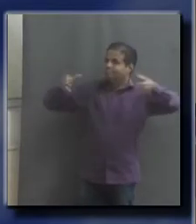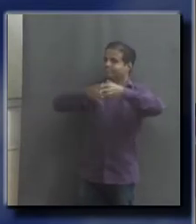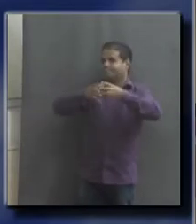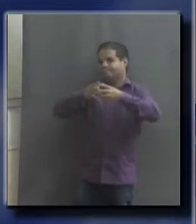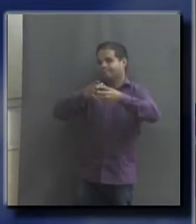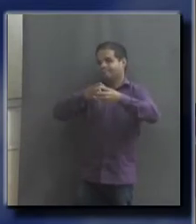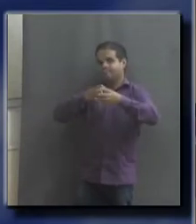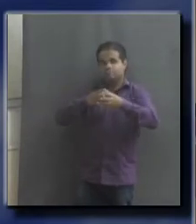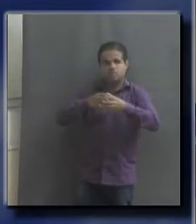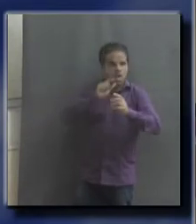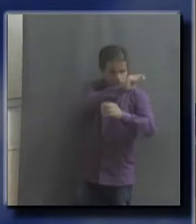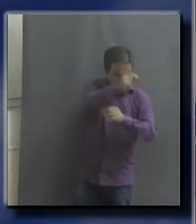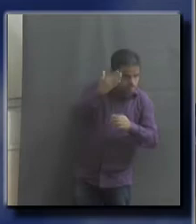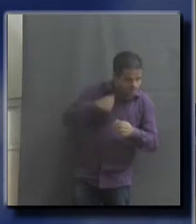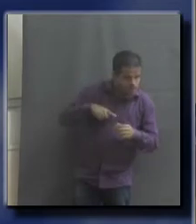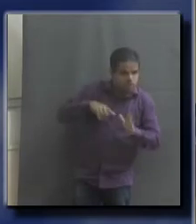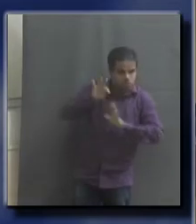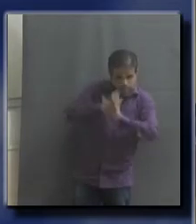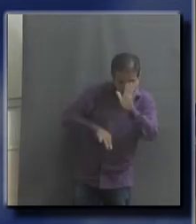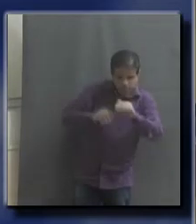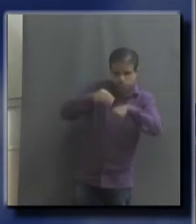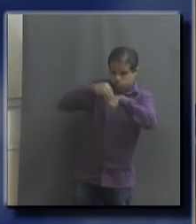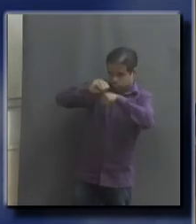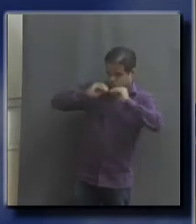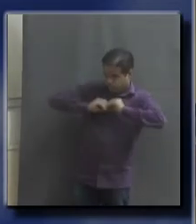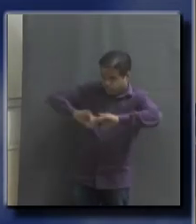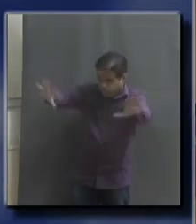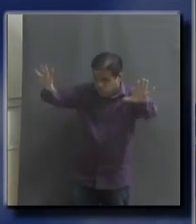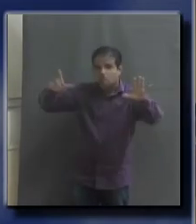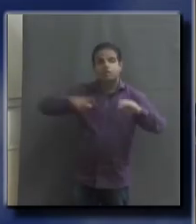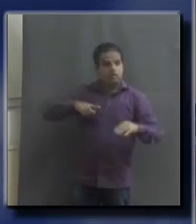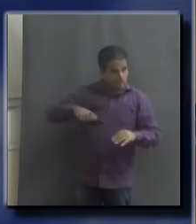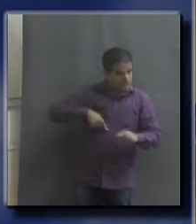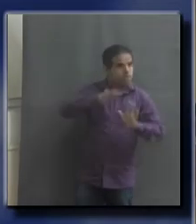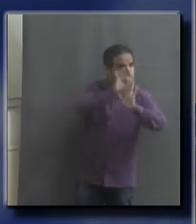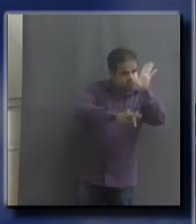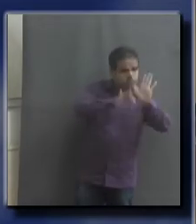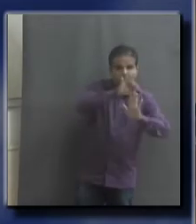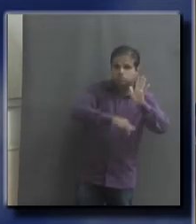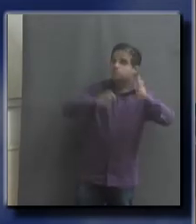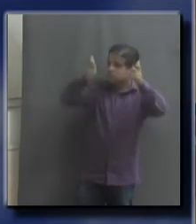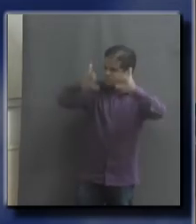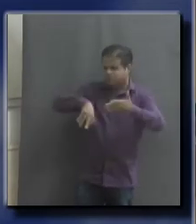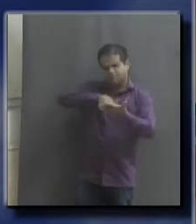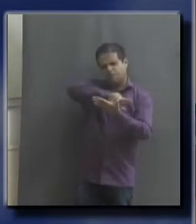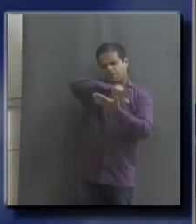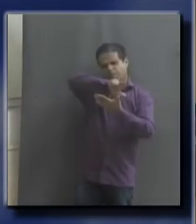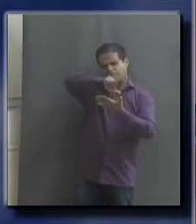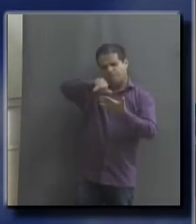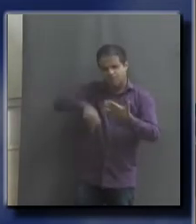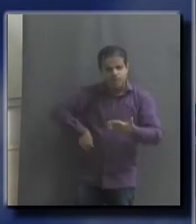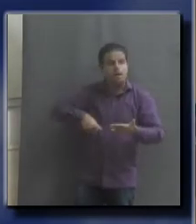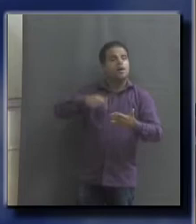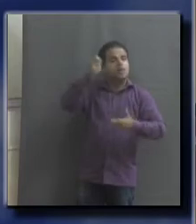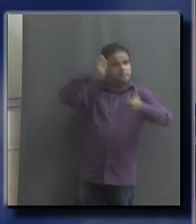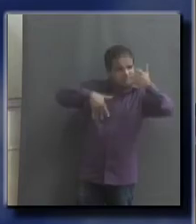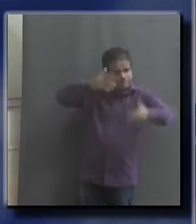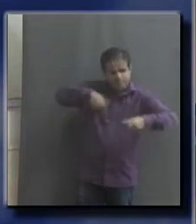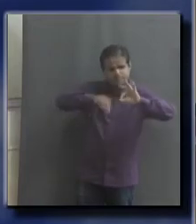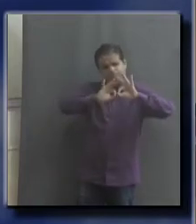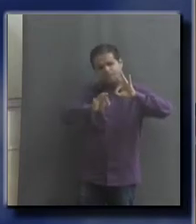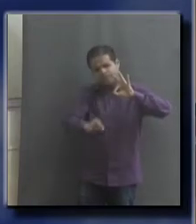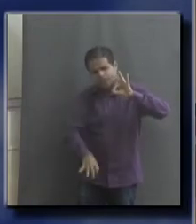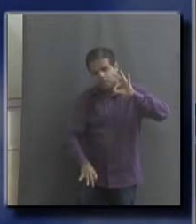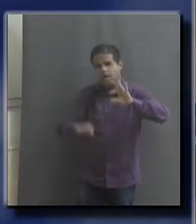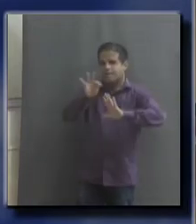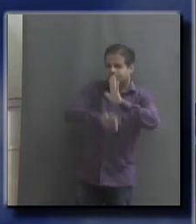isso. Alguém sabia que tinha um texto disparador? Tem um texto disparador que fala várias coisas lá, né, que vai embasar. Daí junta o